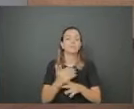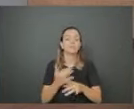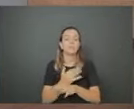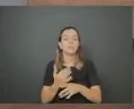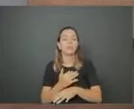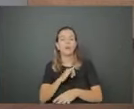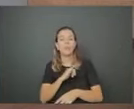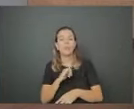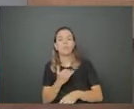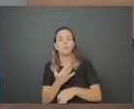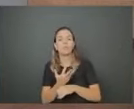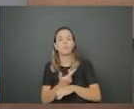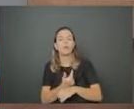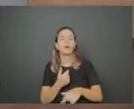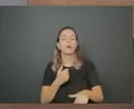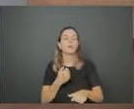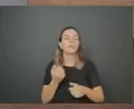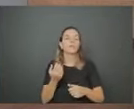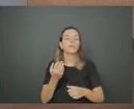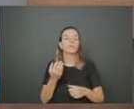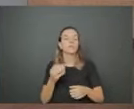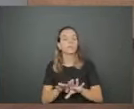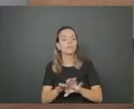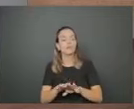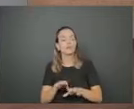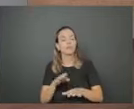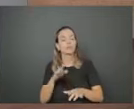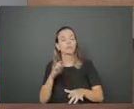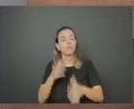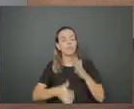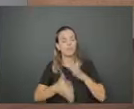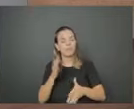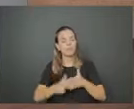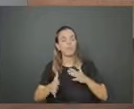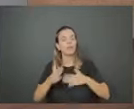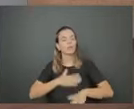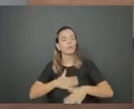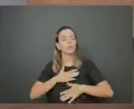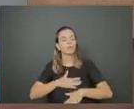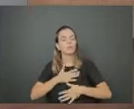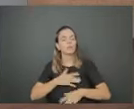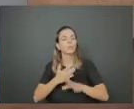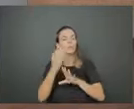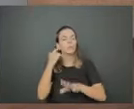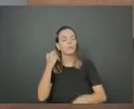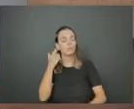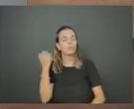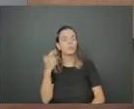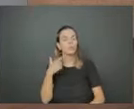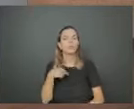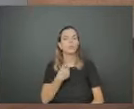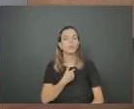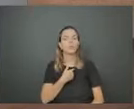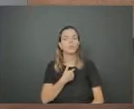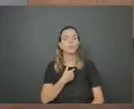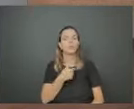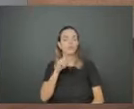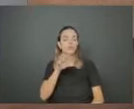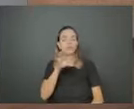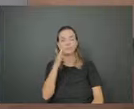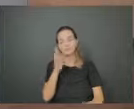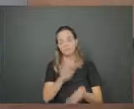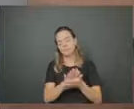a perturbação do sossego. E já foi explicado aqui a ação de vocês e pedimos que seja intensificado esse trabalho em toda a cidade. Seria isso, parabéns a